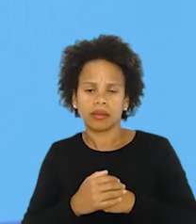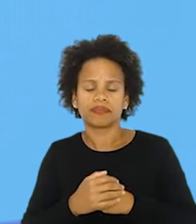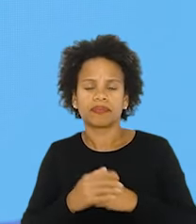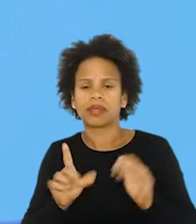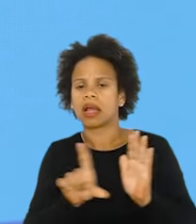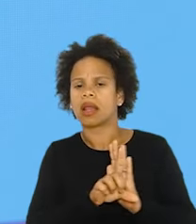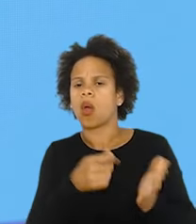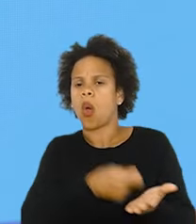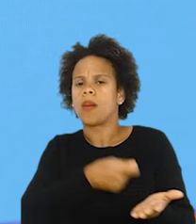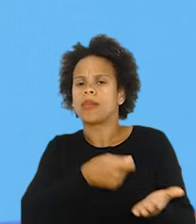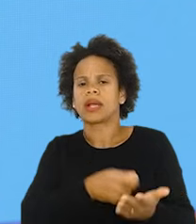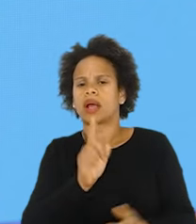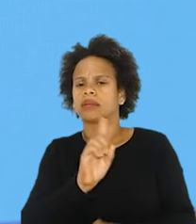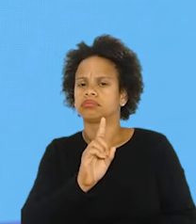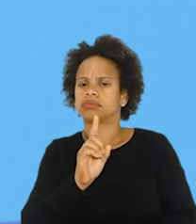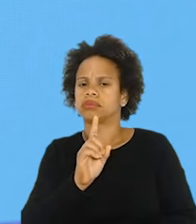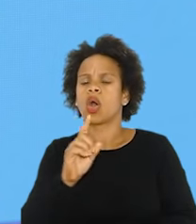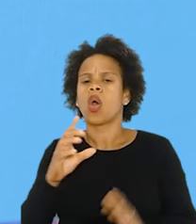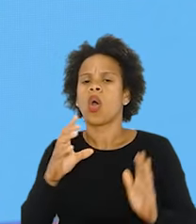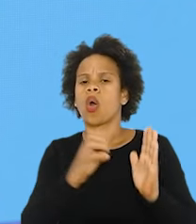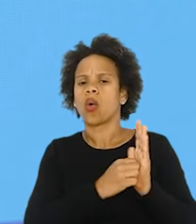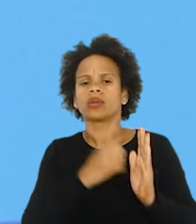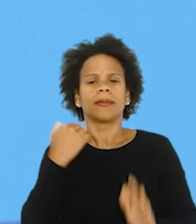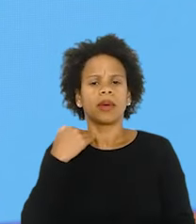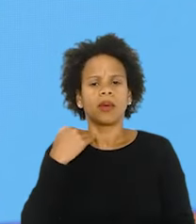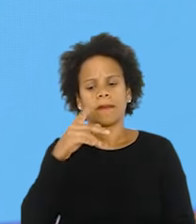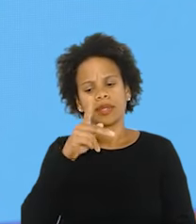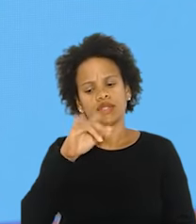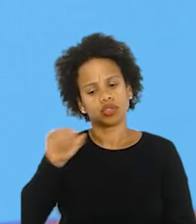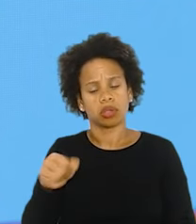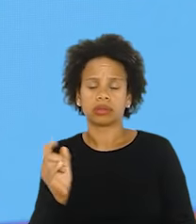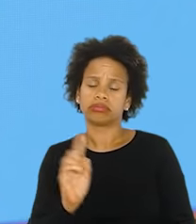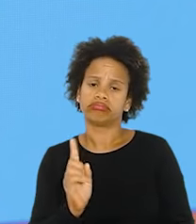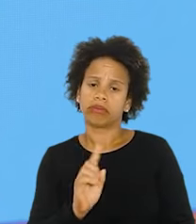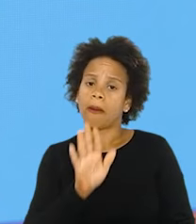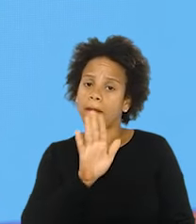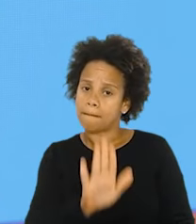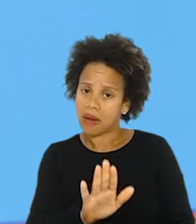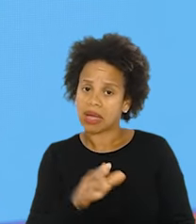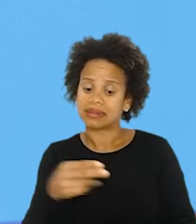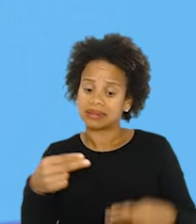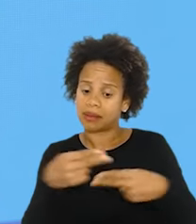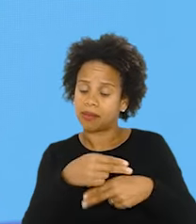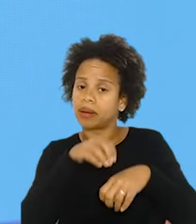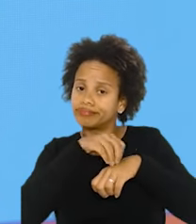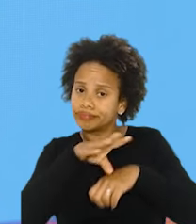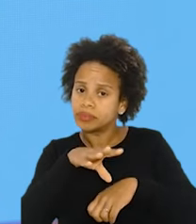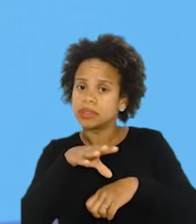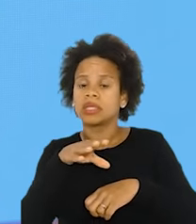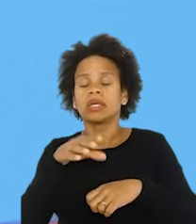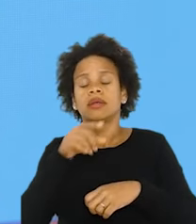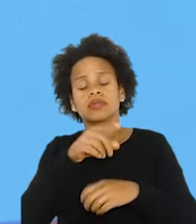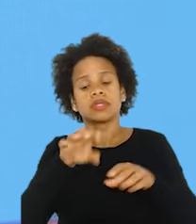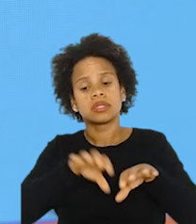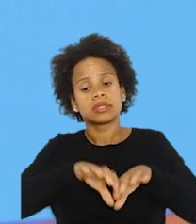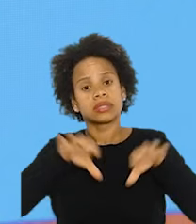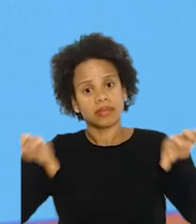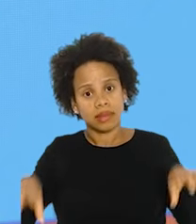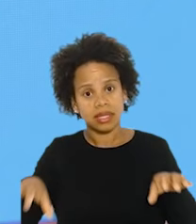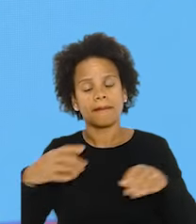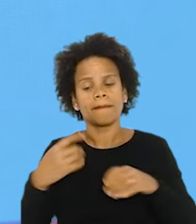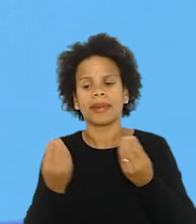nada na lei que te obriga ter uma conta jurídica porém o sebrai orienta que você tenha assim uma conta apartada da sua conta pessoa física para que você